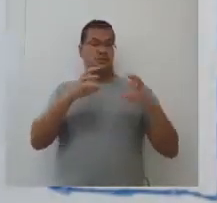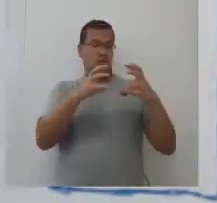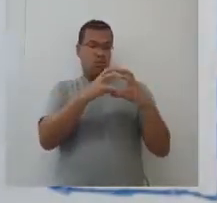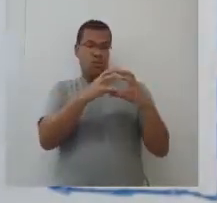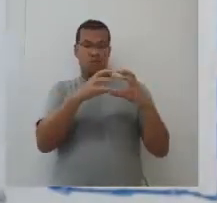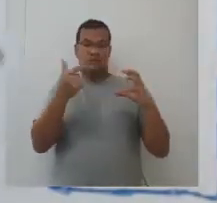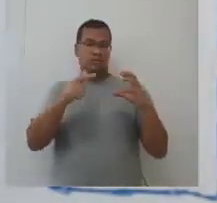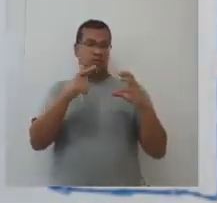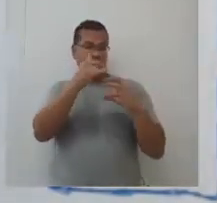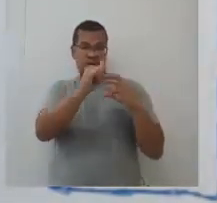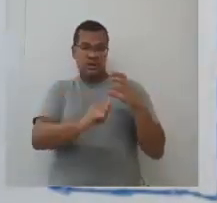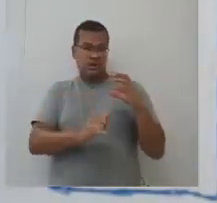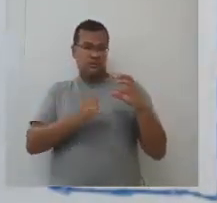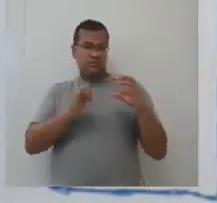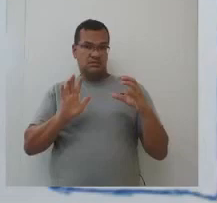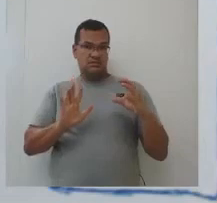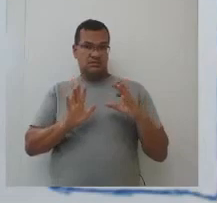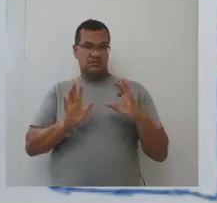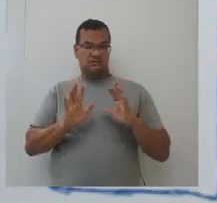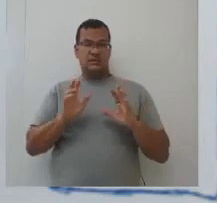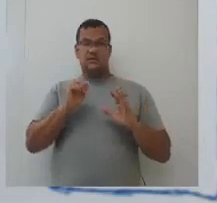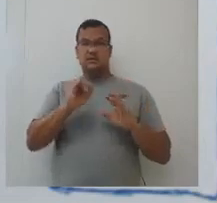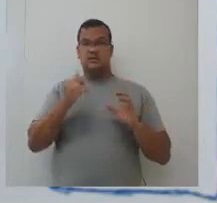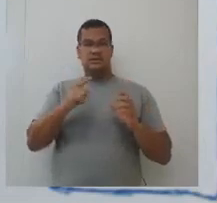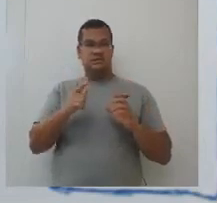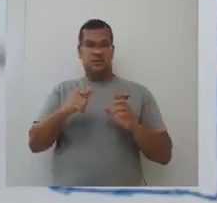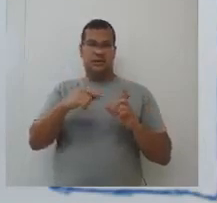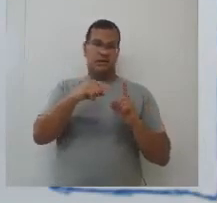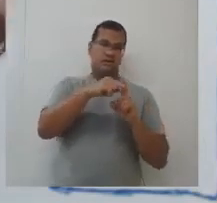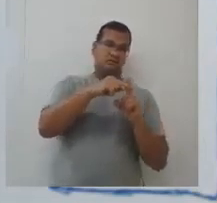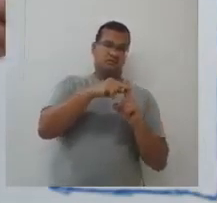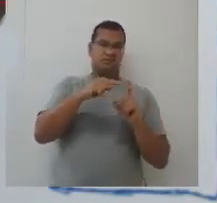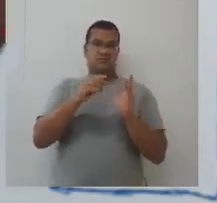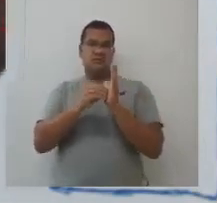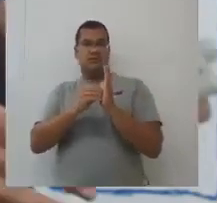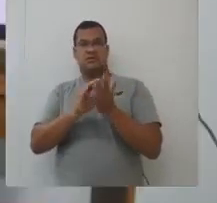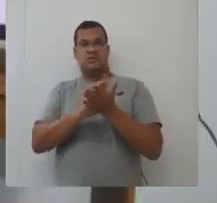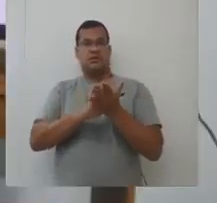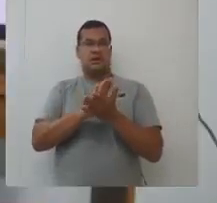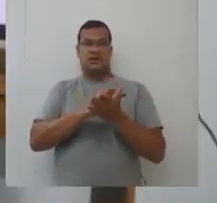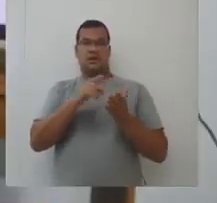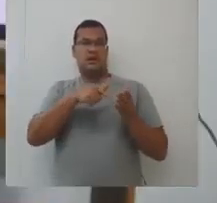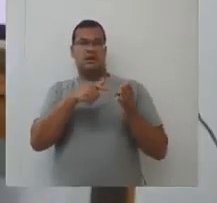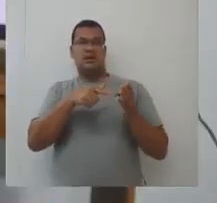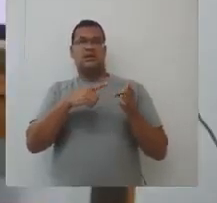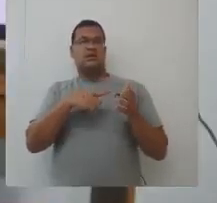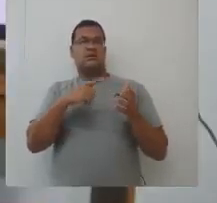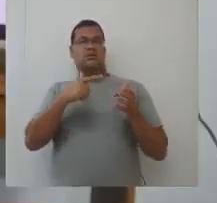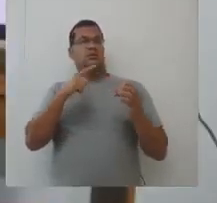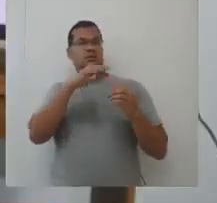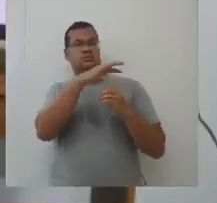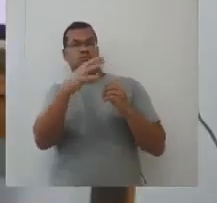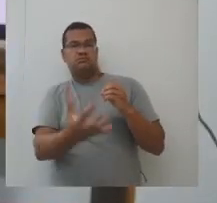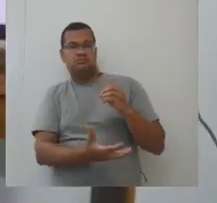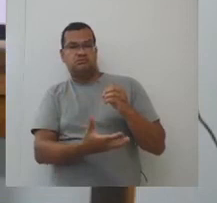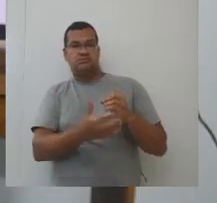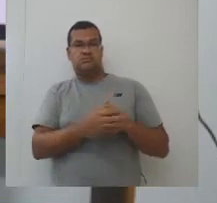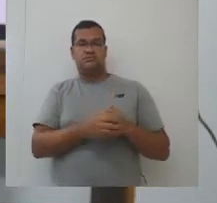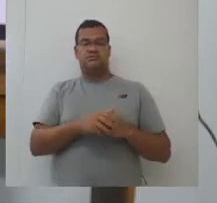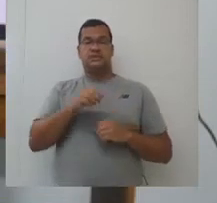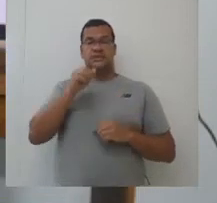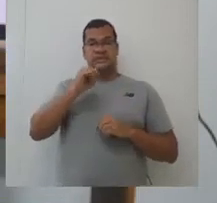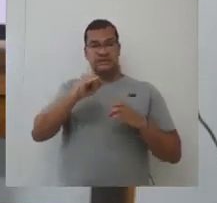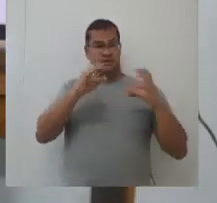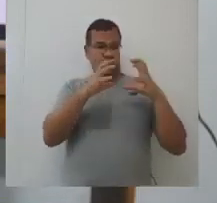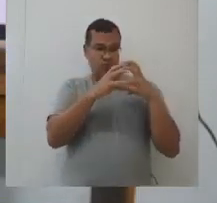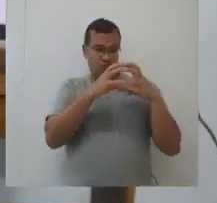tiver eletrizado? Se ele nem tiver carga em excesso ou em falta, ele não produz campo elétrico. Para que um